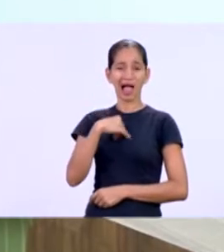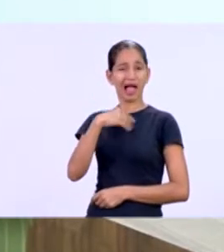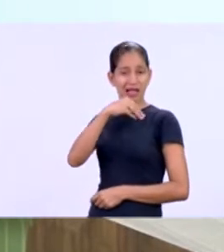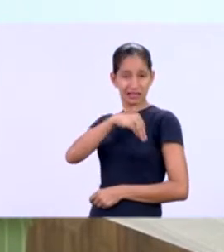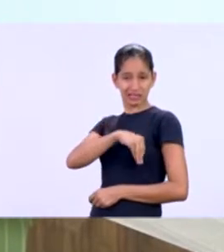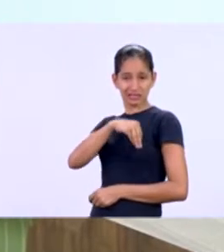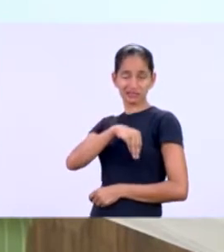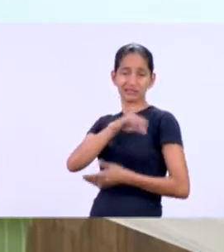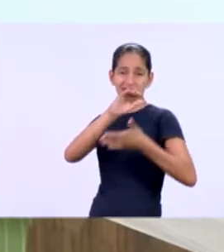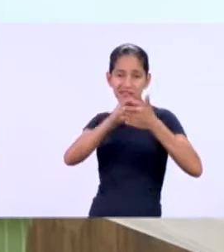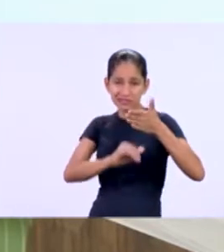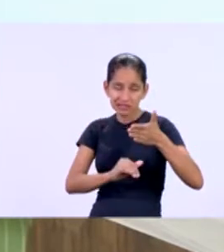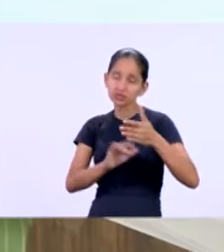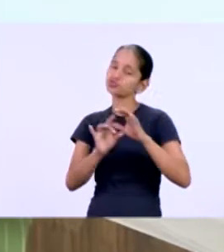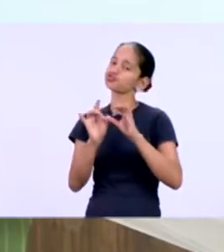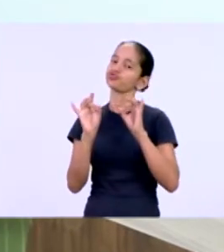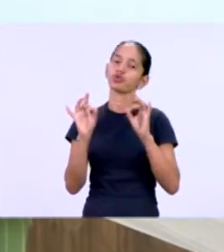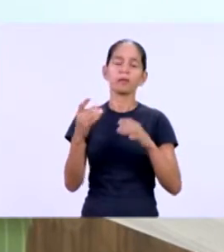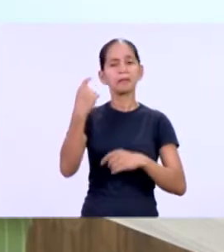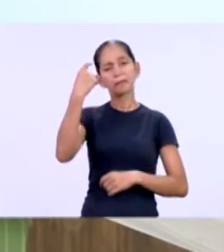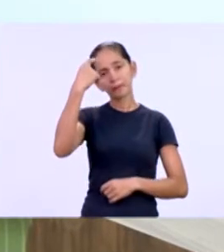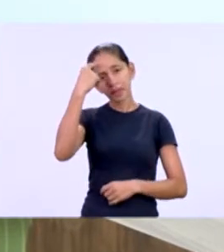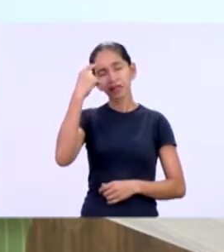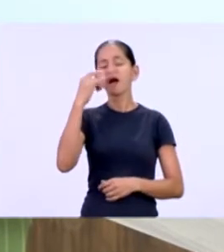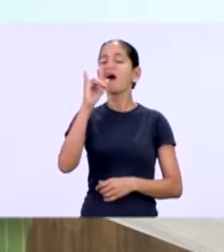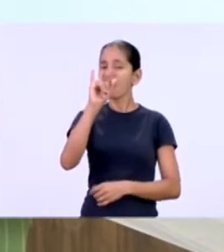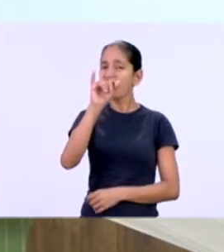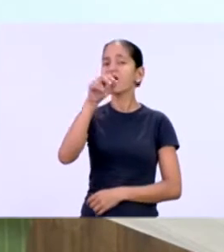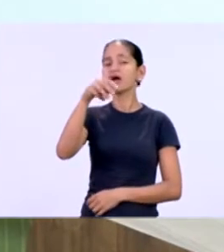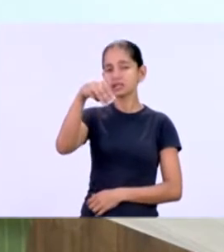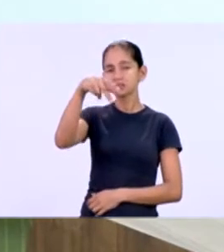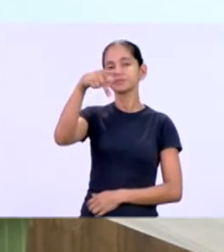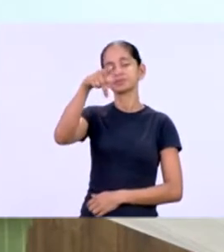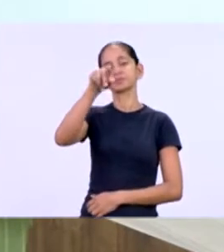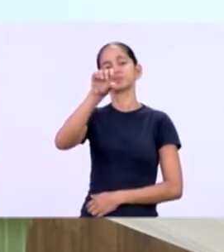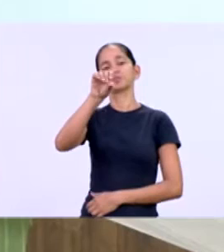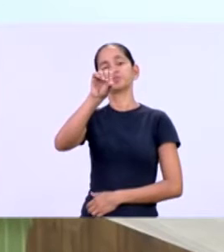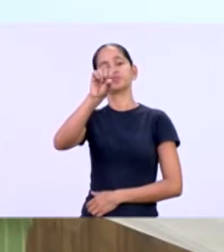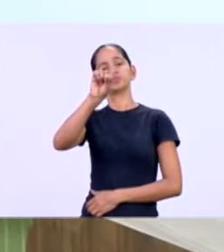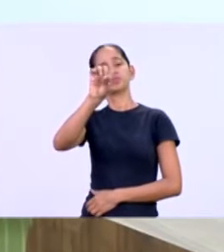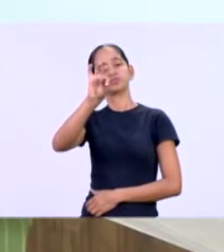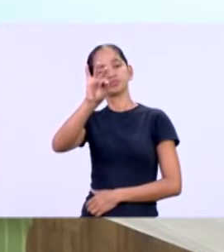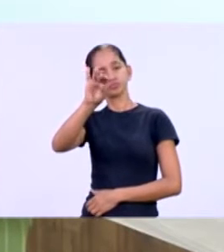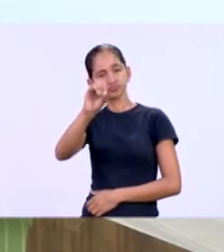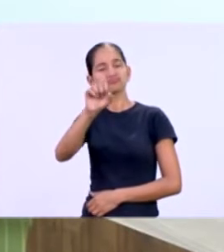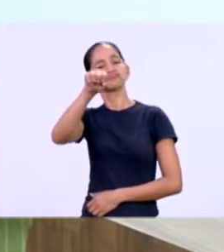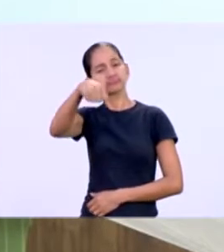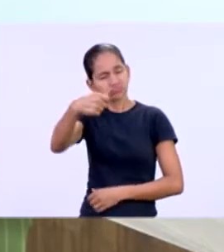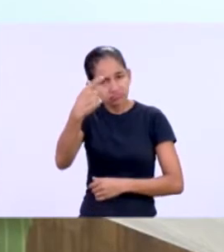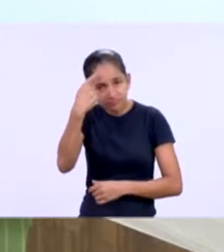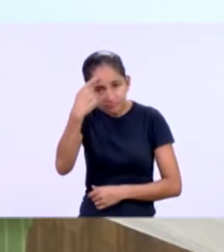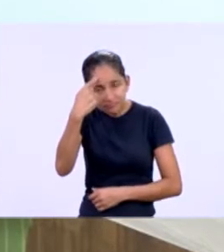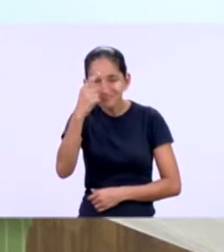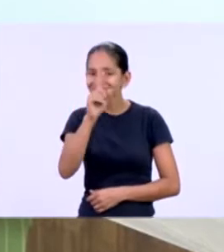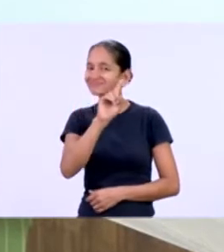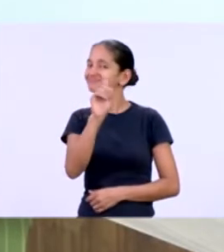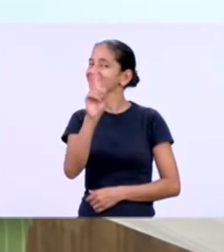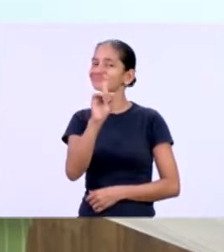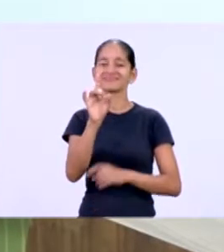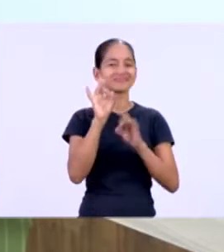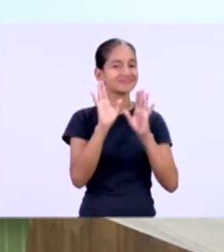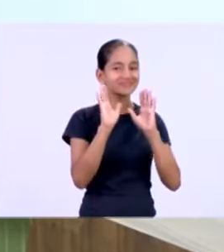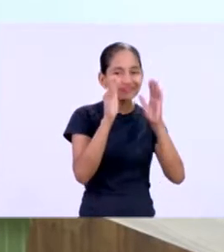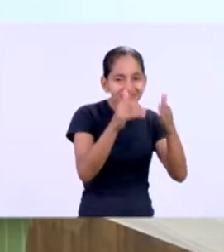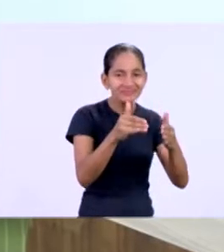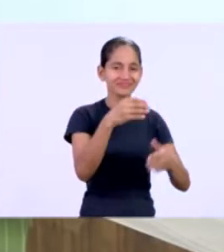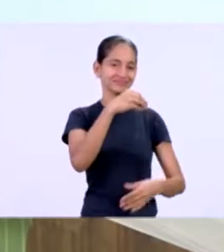que é o sobre os salários, e eles começam a vincular isso. Eu pago tanto de imposto que é o que eu pago sobre o salário. A gente tem que entender que não é só sobre o salário,